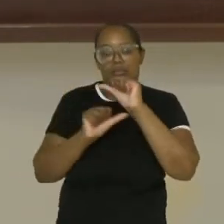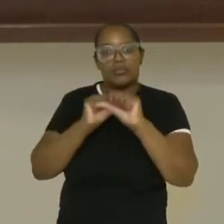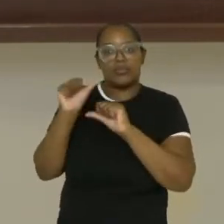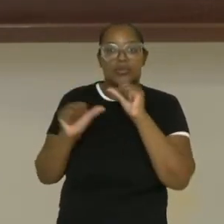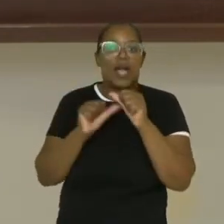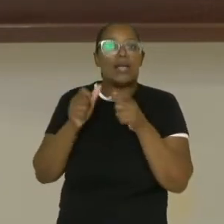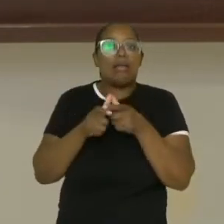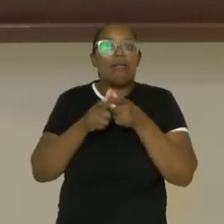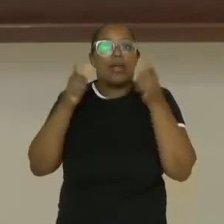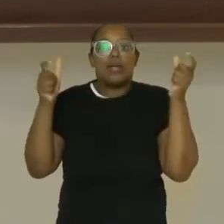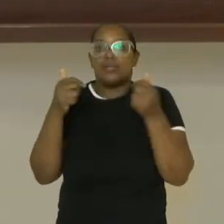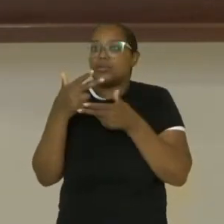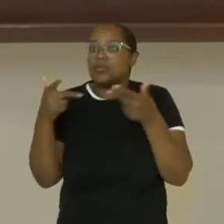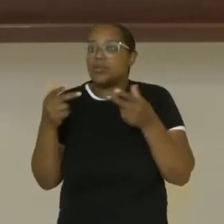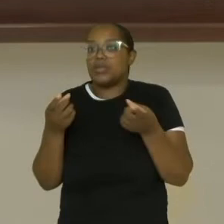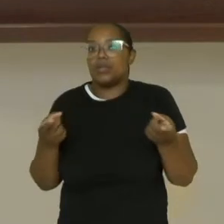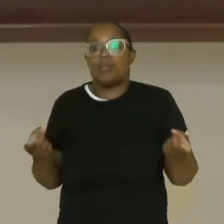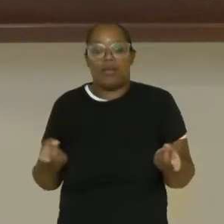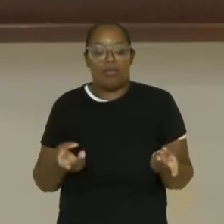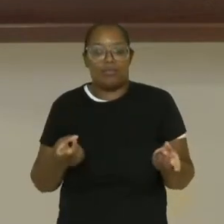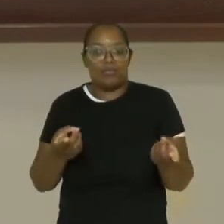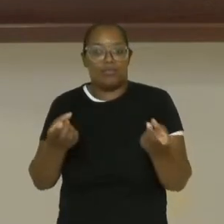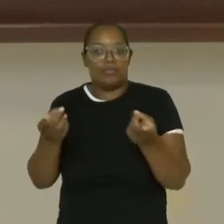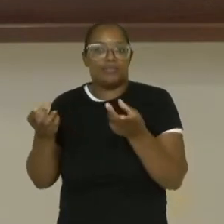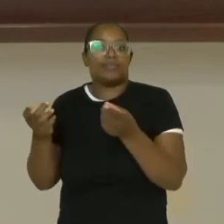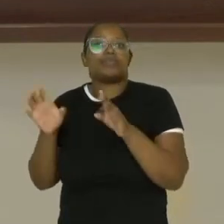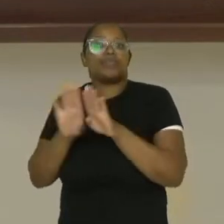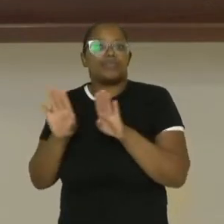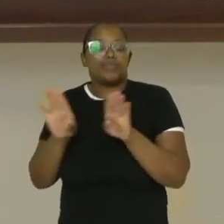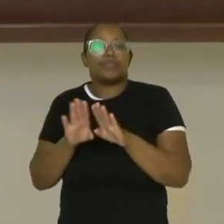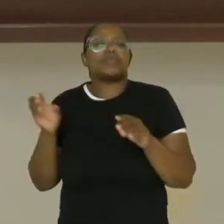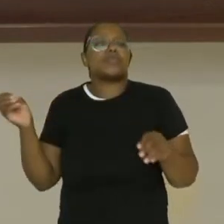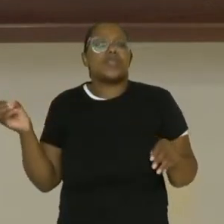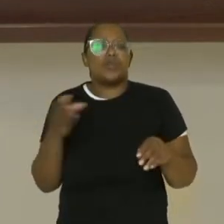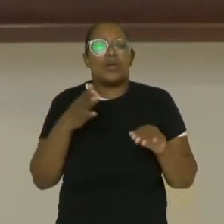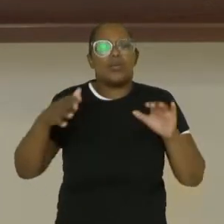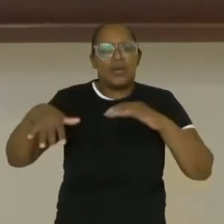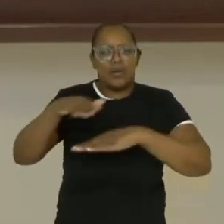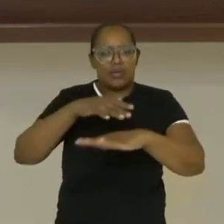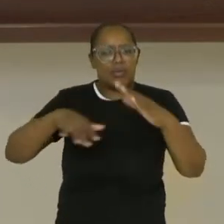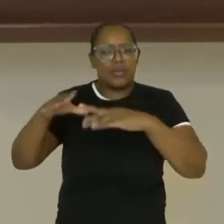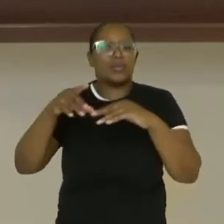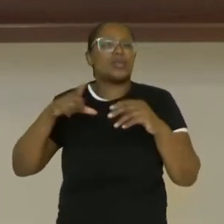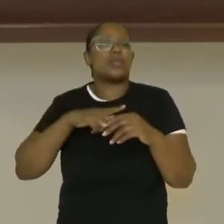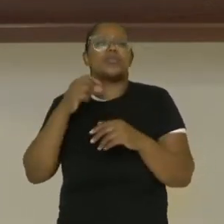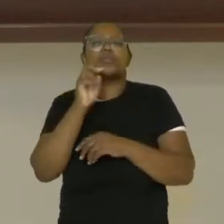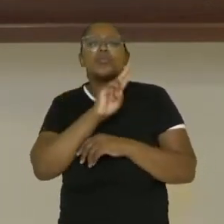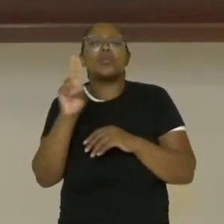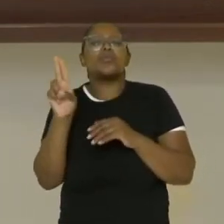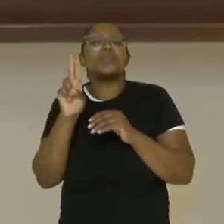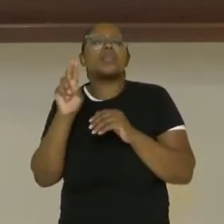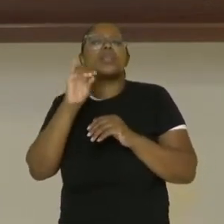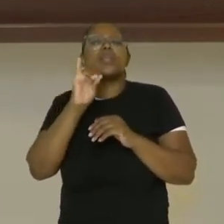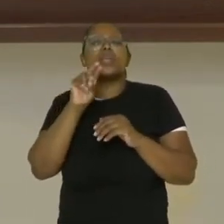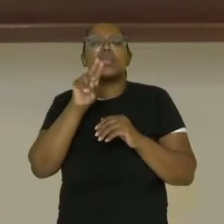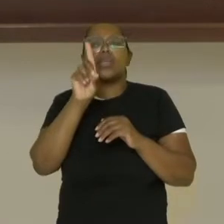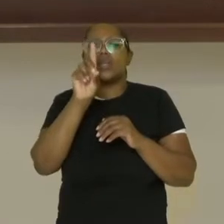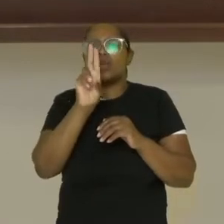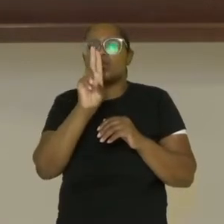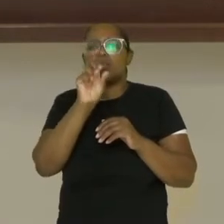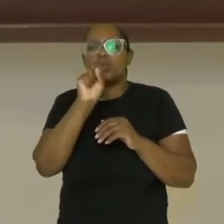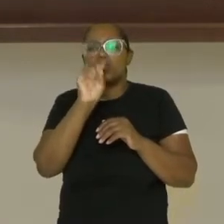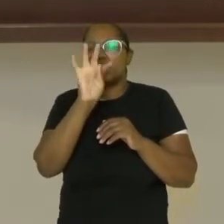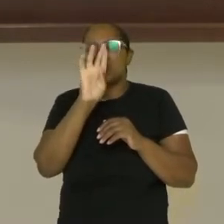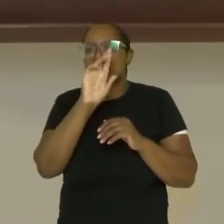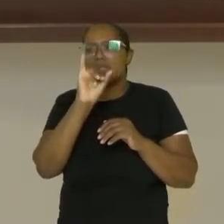grande volume e aí revender. Essa nova estruturação, a chamada indústria, começa a dar um novo formato ao